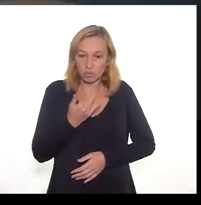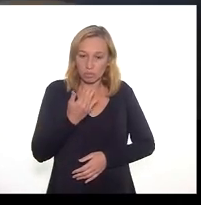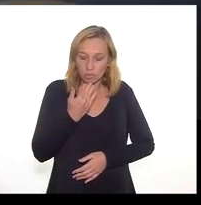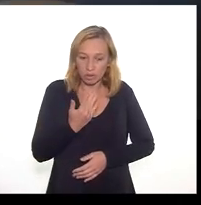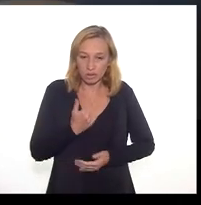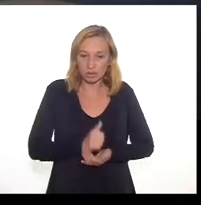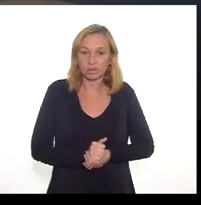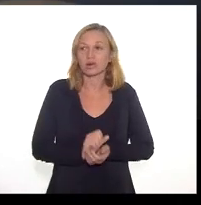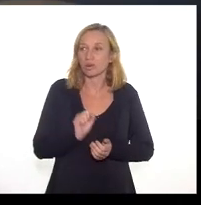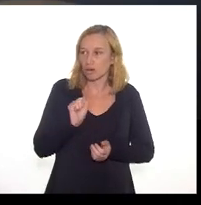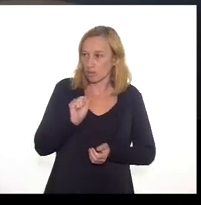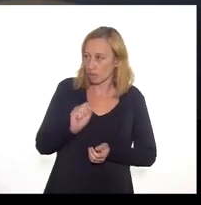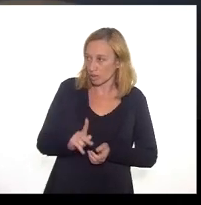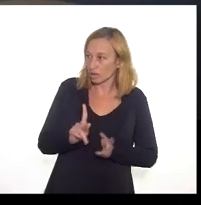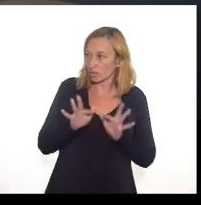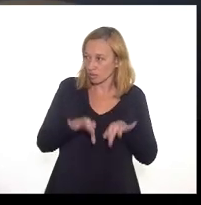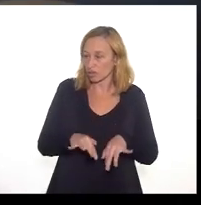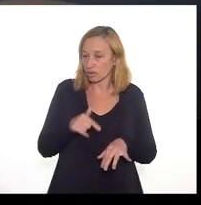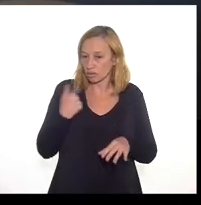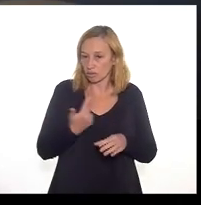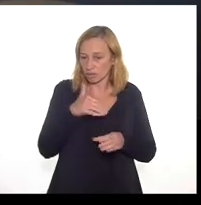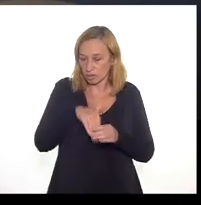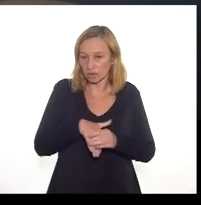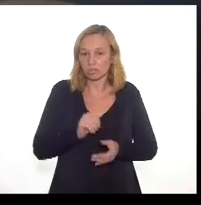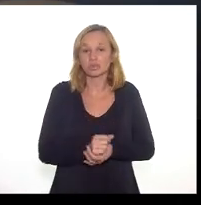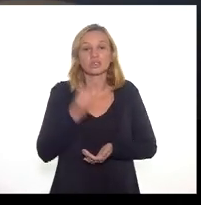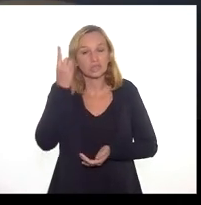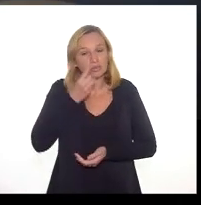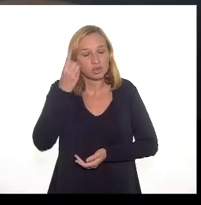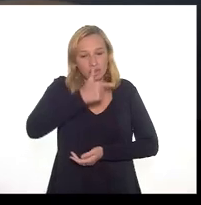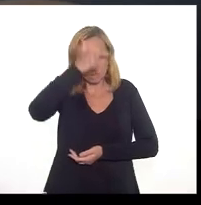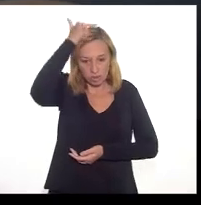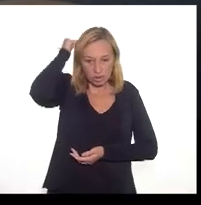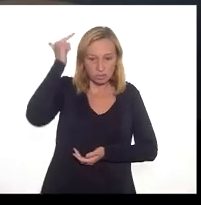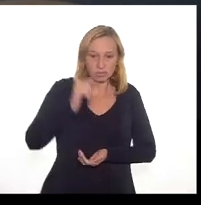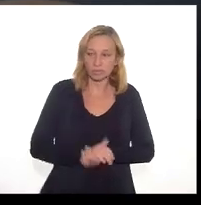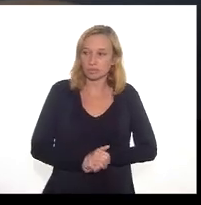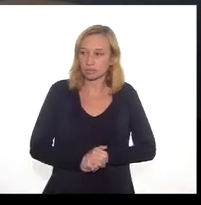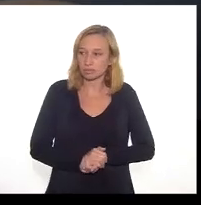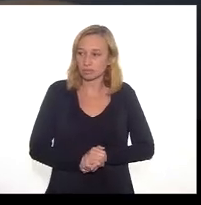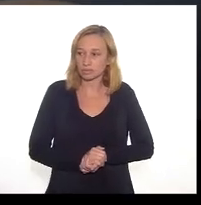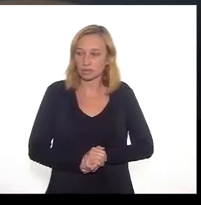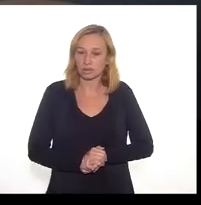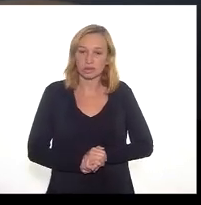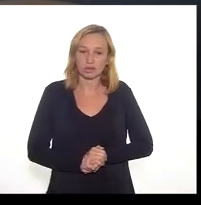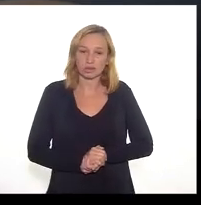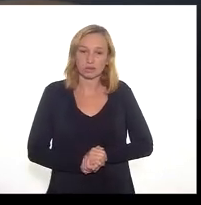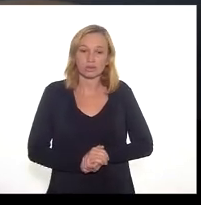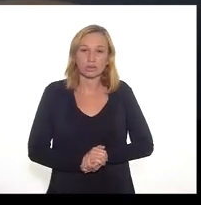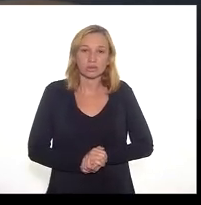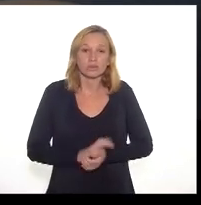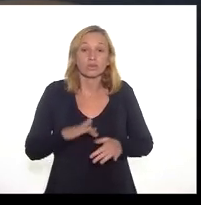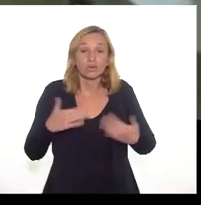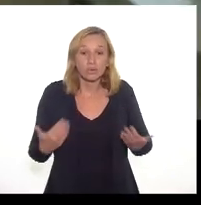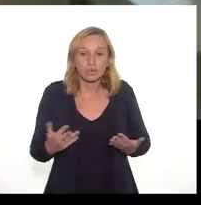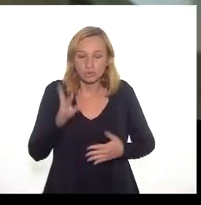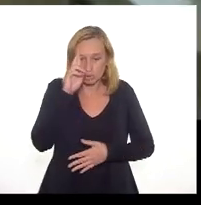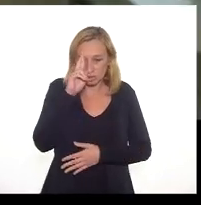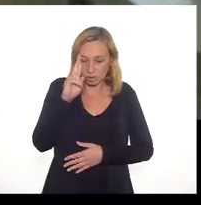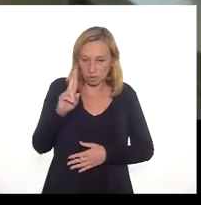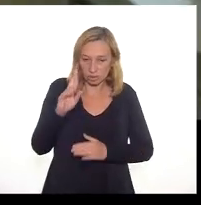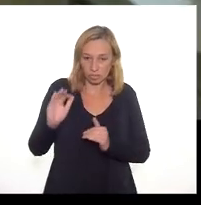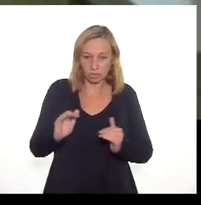No finalzinho dessa sessão a gente vota. Deputado Luiz. Obrigado. Deputado Luiz Paulo. Quando Vossa Excelência